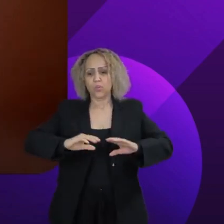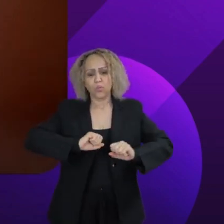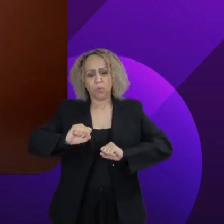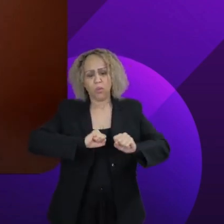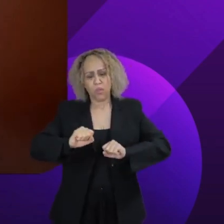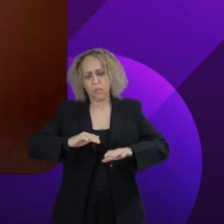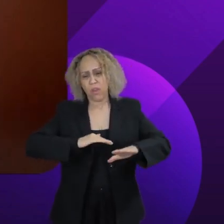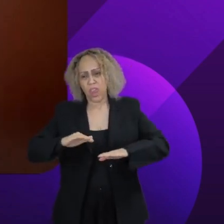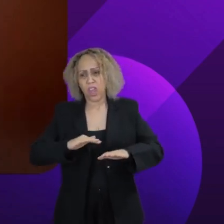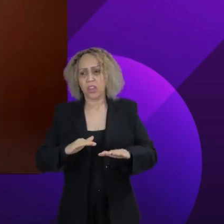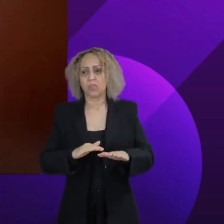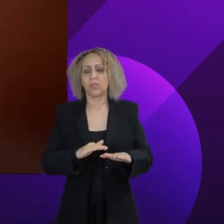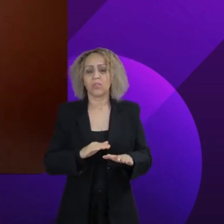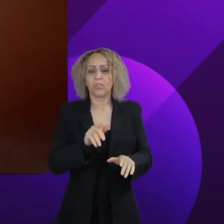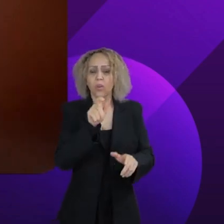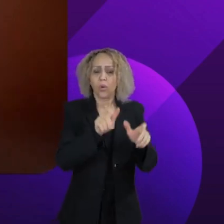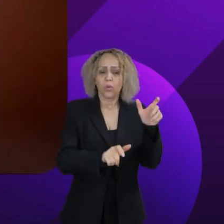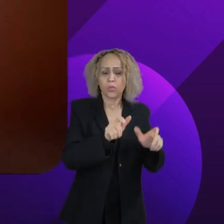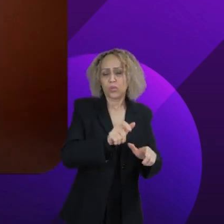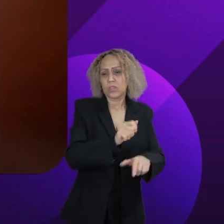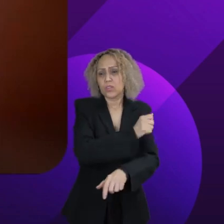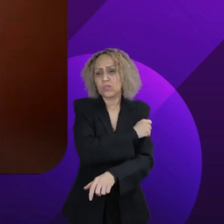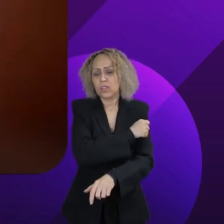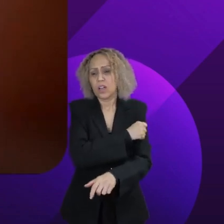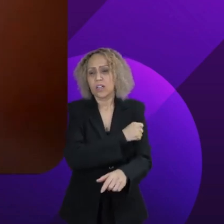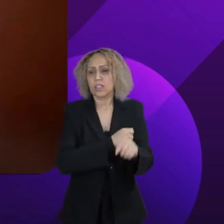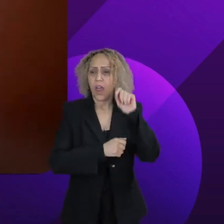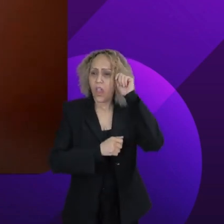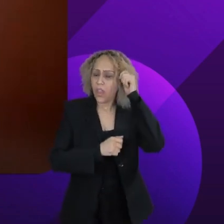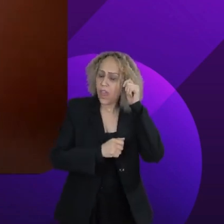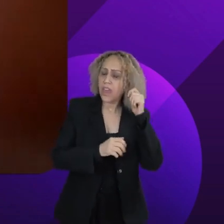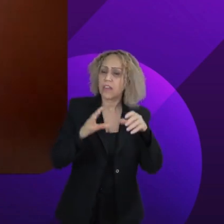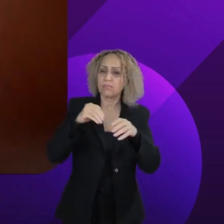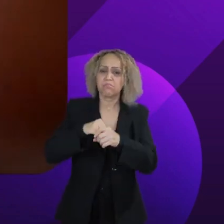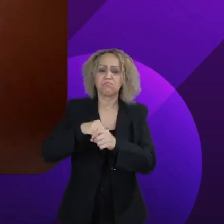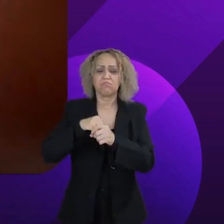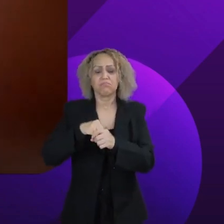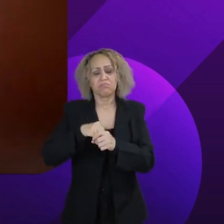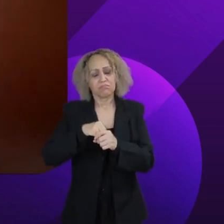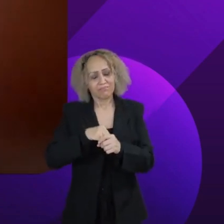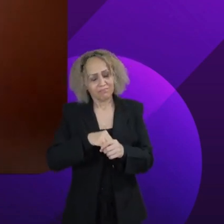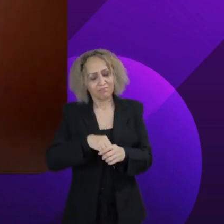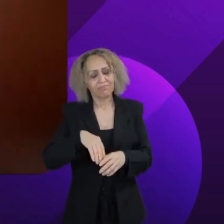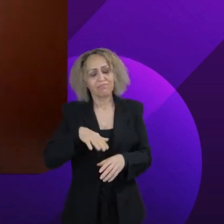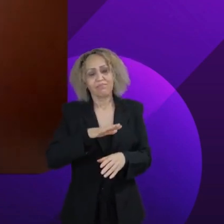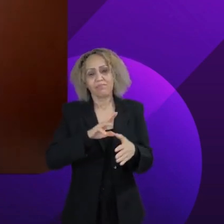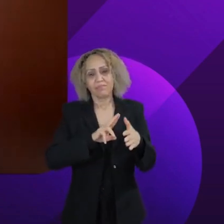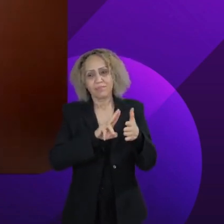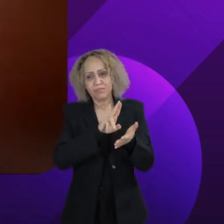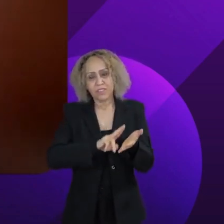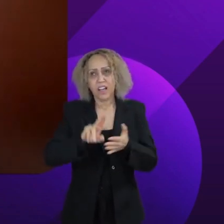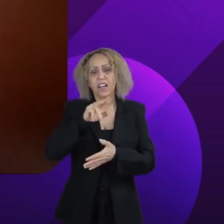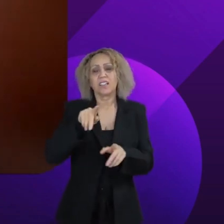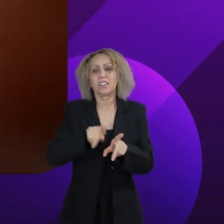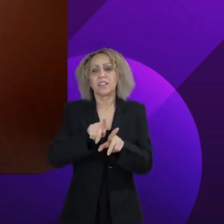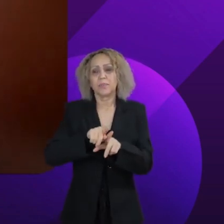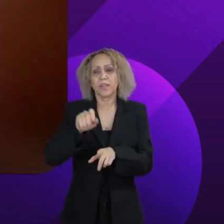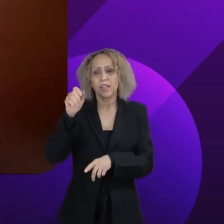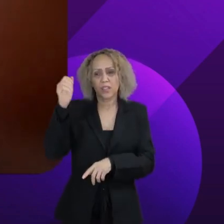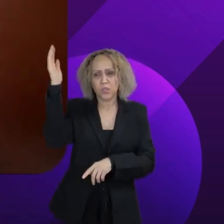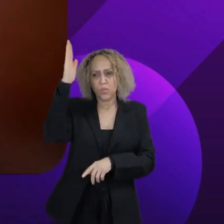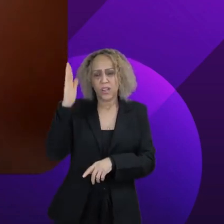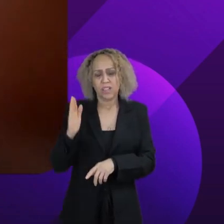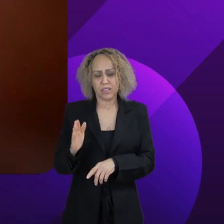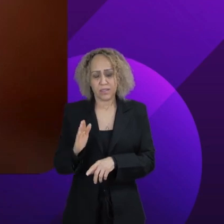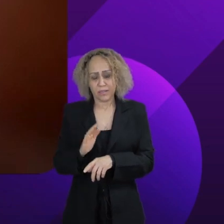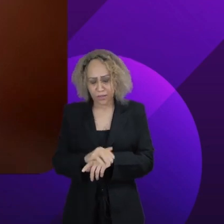todo o país e que debateu a reformulação, a melhoria, né, a atualização